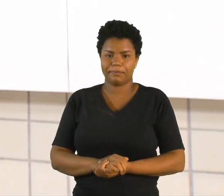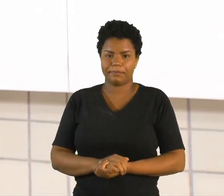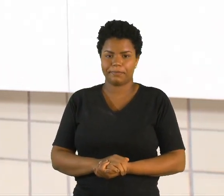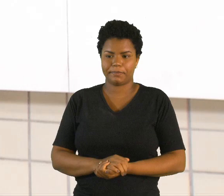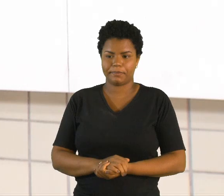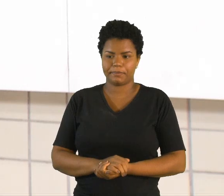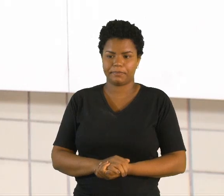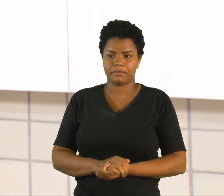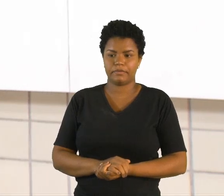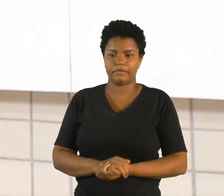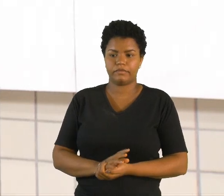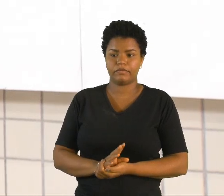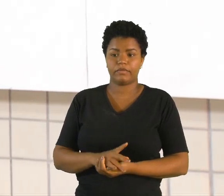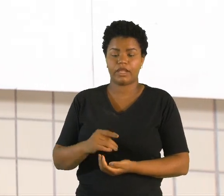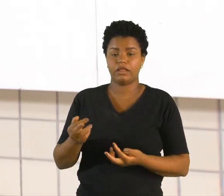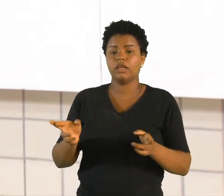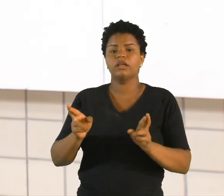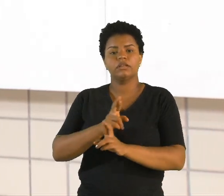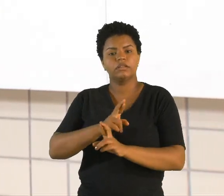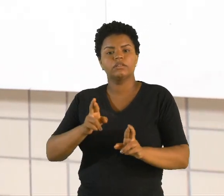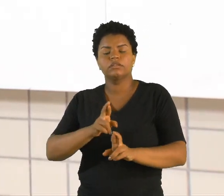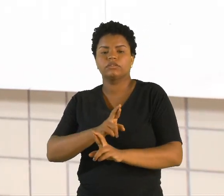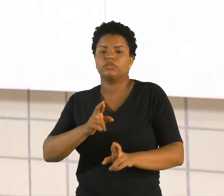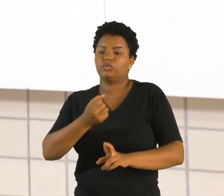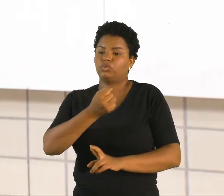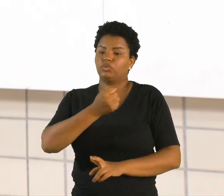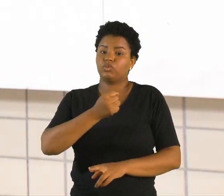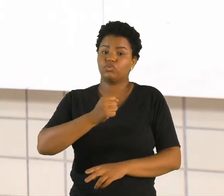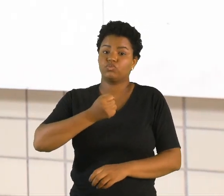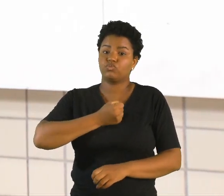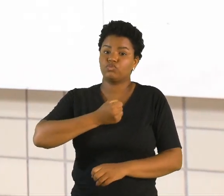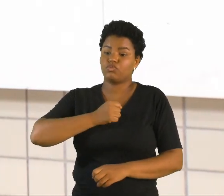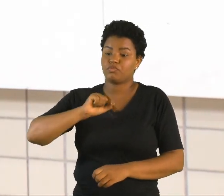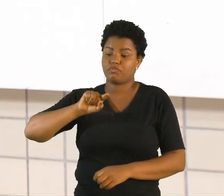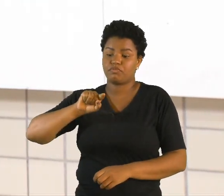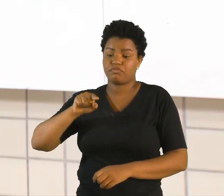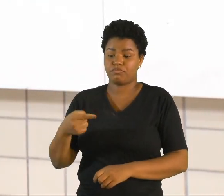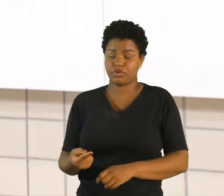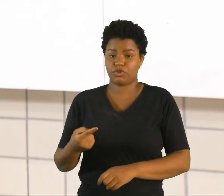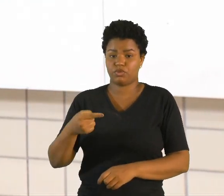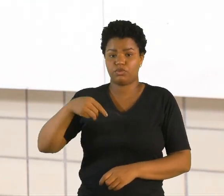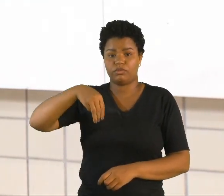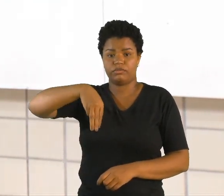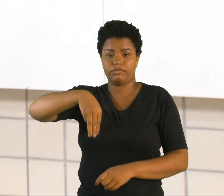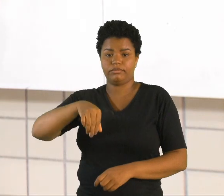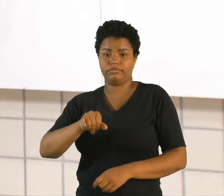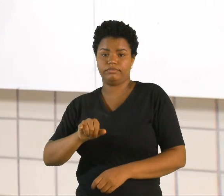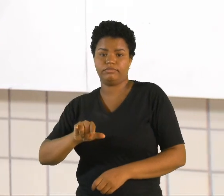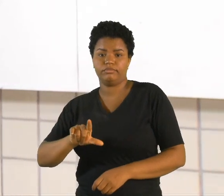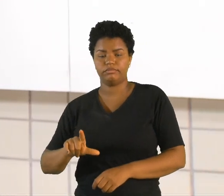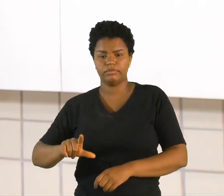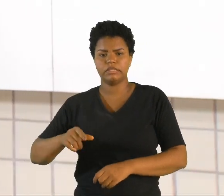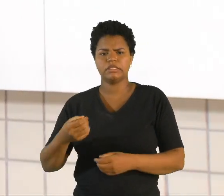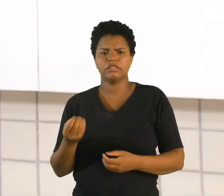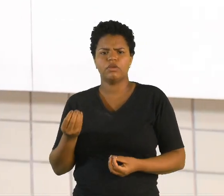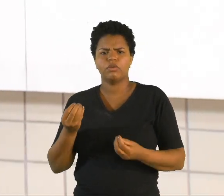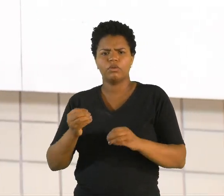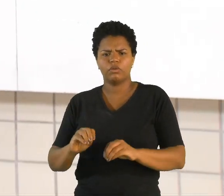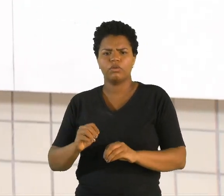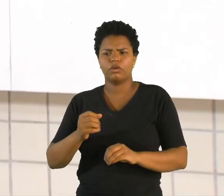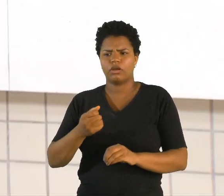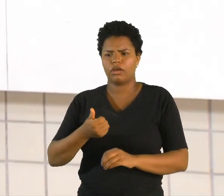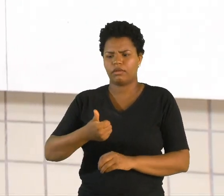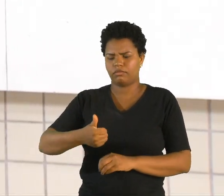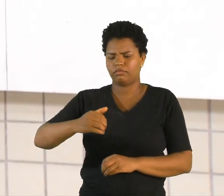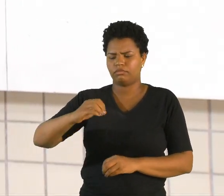Milésimo, pessoal, ele é relacionado ao 1000. Olha lá, 1000. Se eu colocar o 1000 aqui na